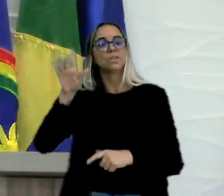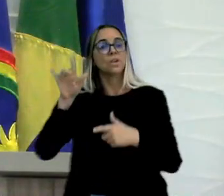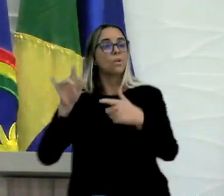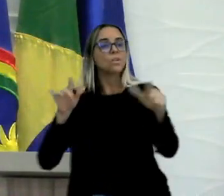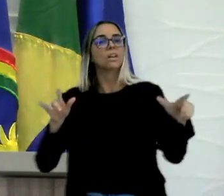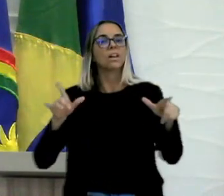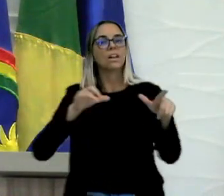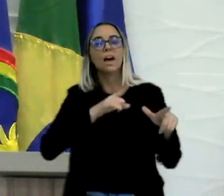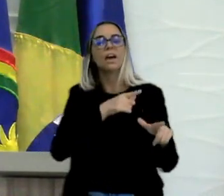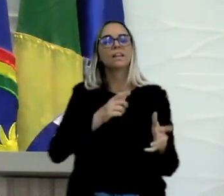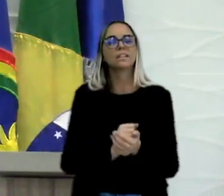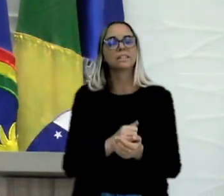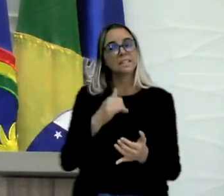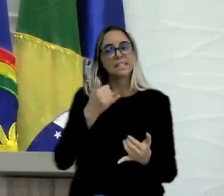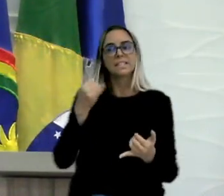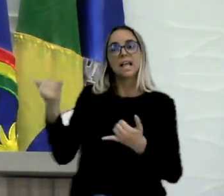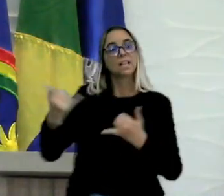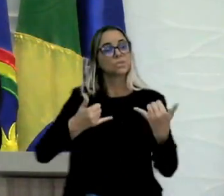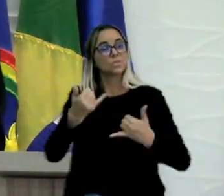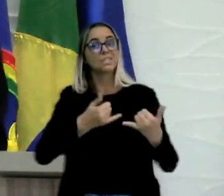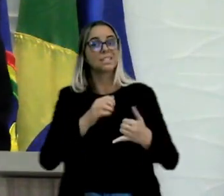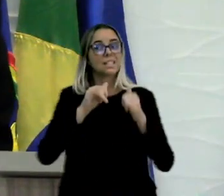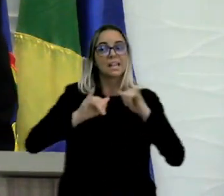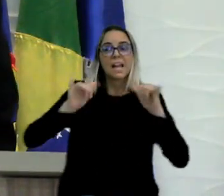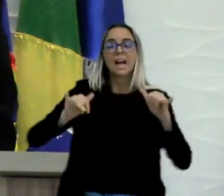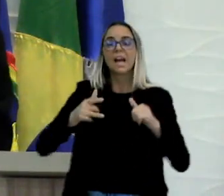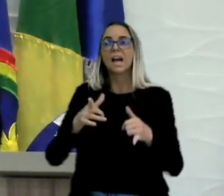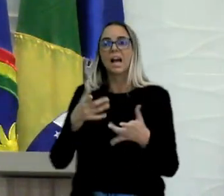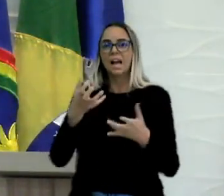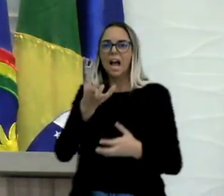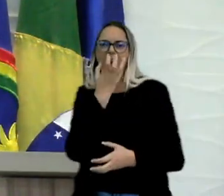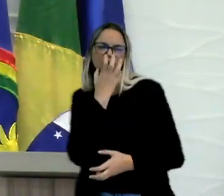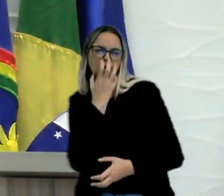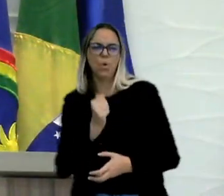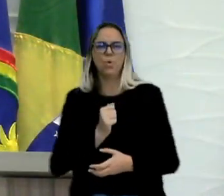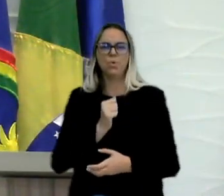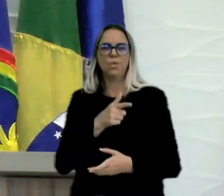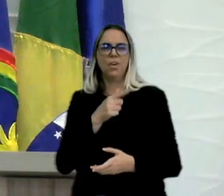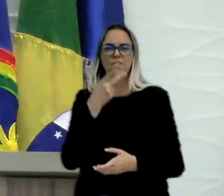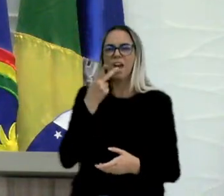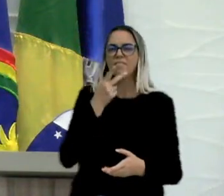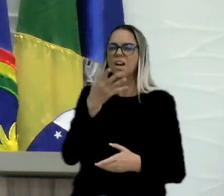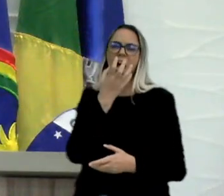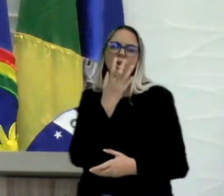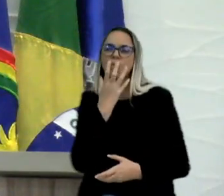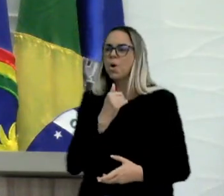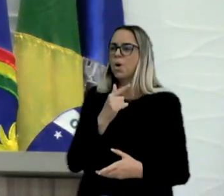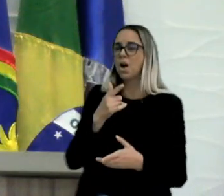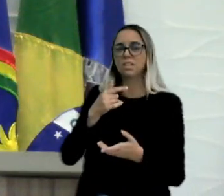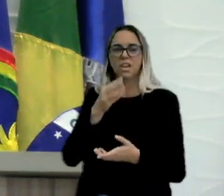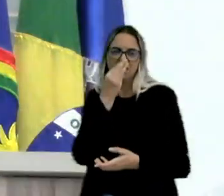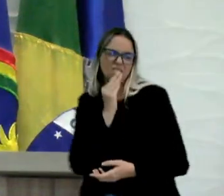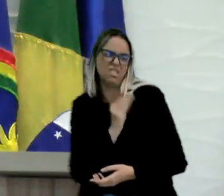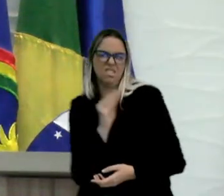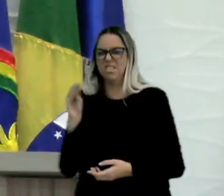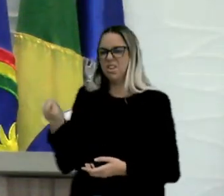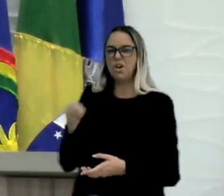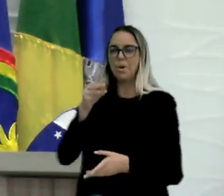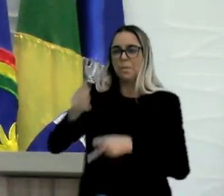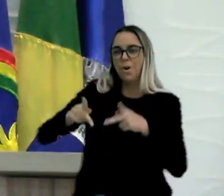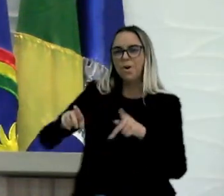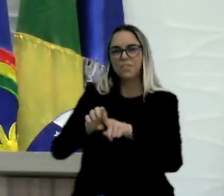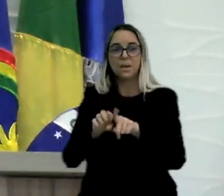lá dizendo se botasse um cachorro para ser candidato ganhava humilhando o povo e a população